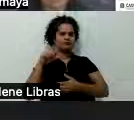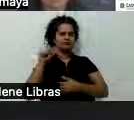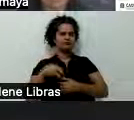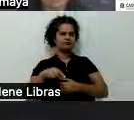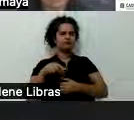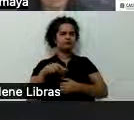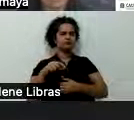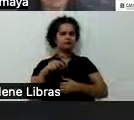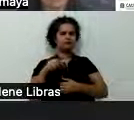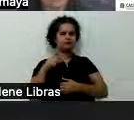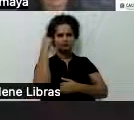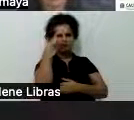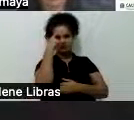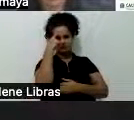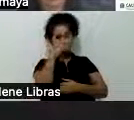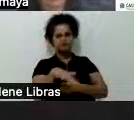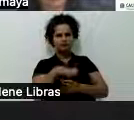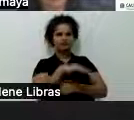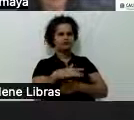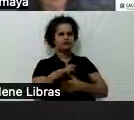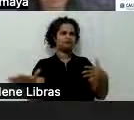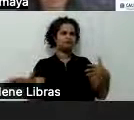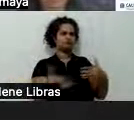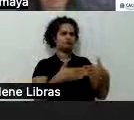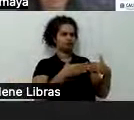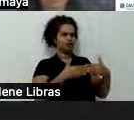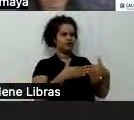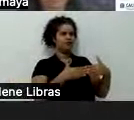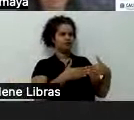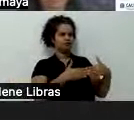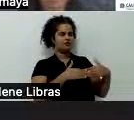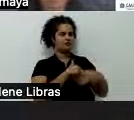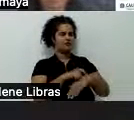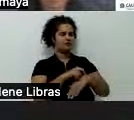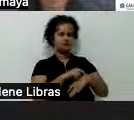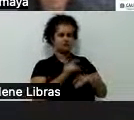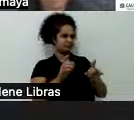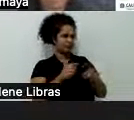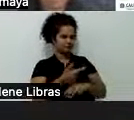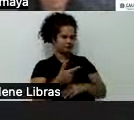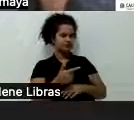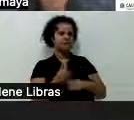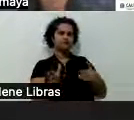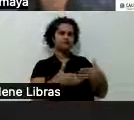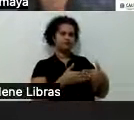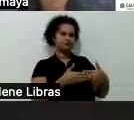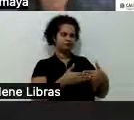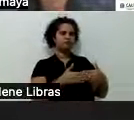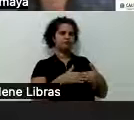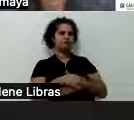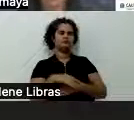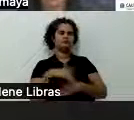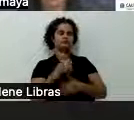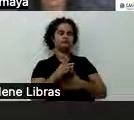tapumado. Essas áreas elas são fechadas fora dos horários comerciais, porque elas só abrem, elas